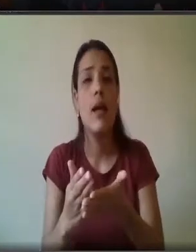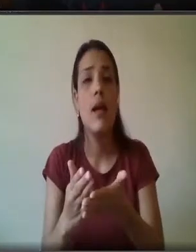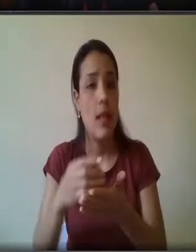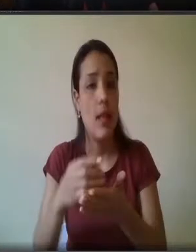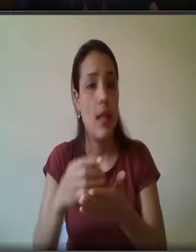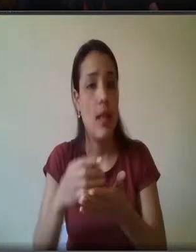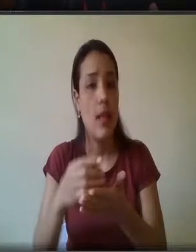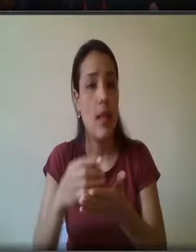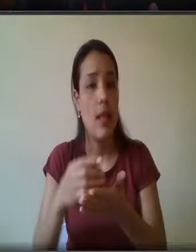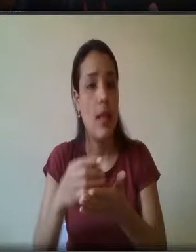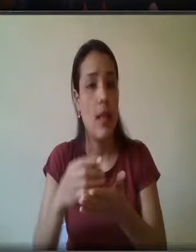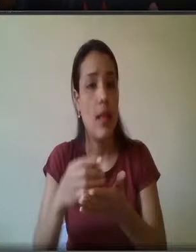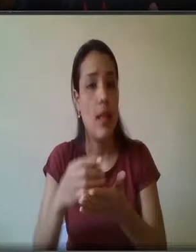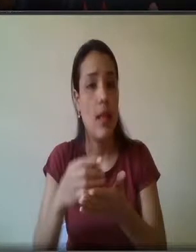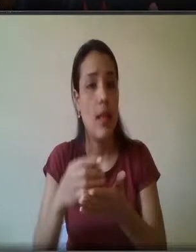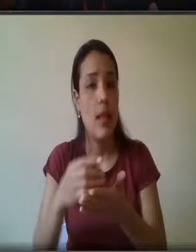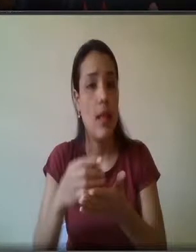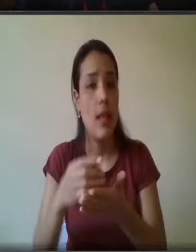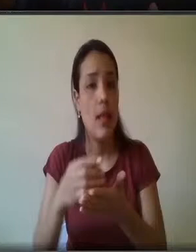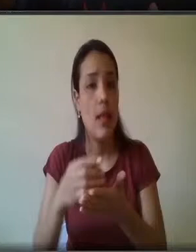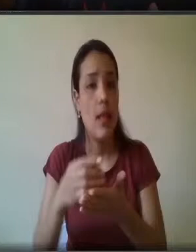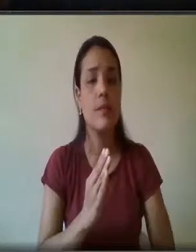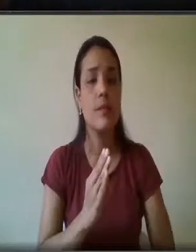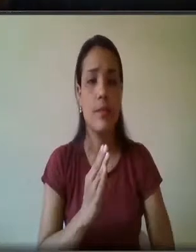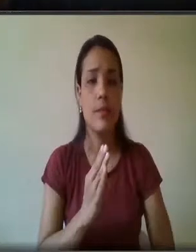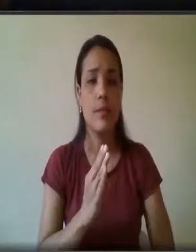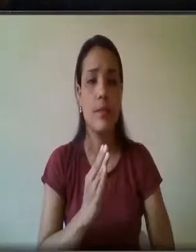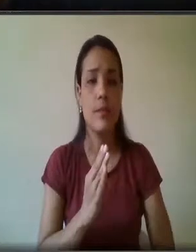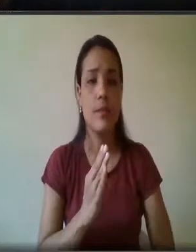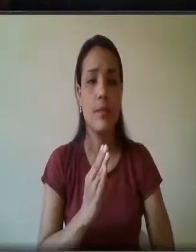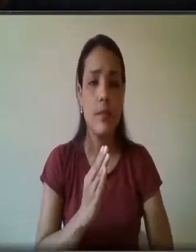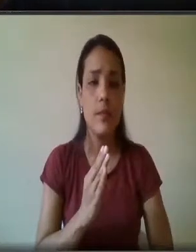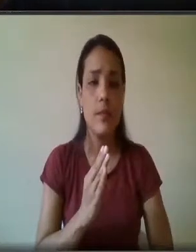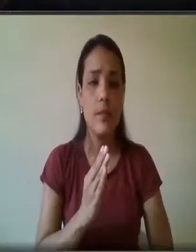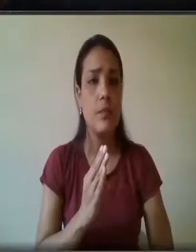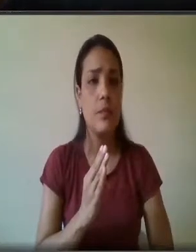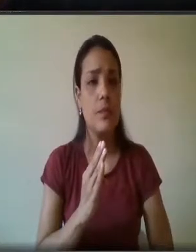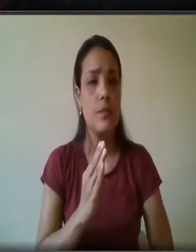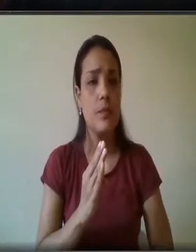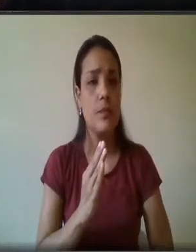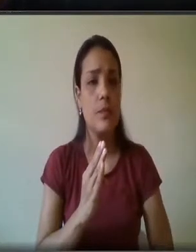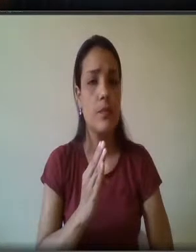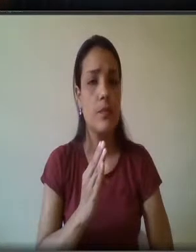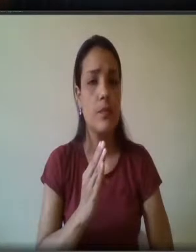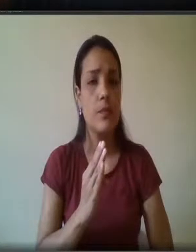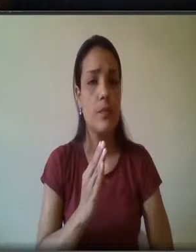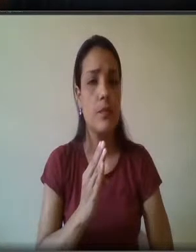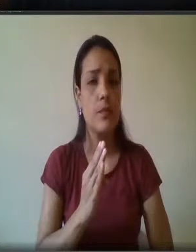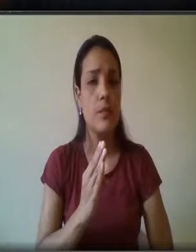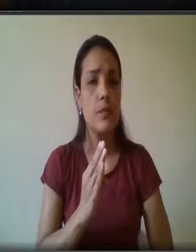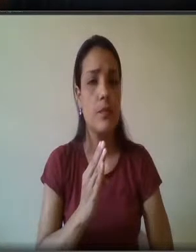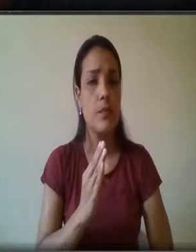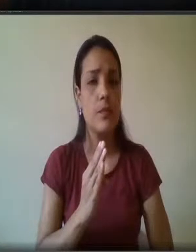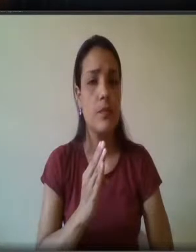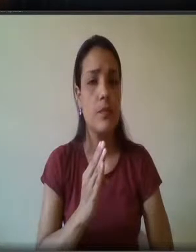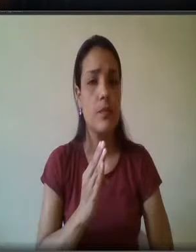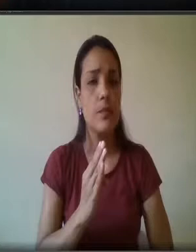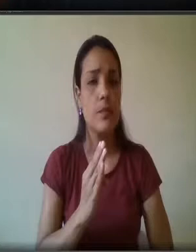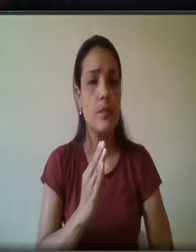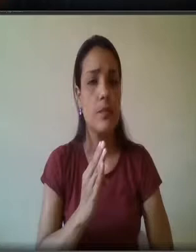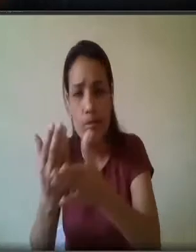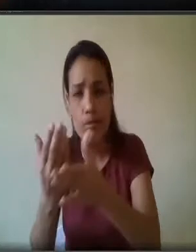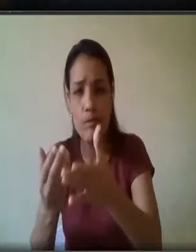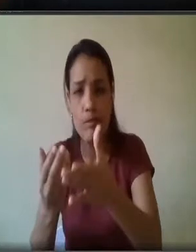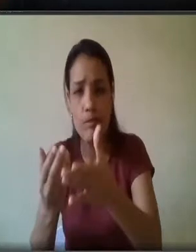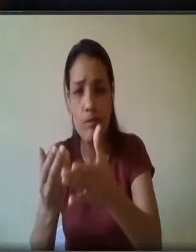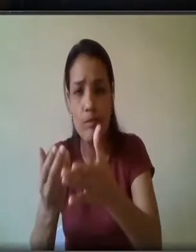no Brasil, né, no canto direito, lá embaixo, formou os escudos cristalinos. Isso quer dizer que parte do relevo lá de